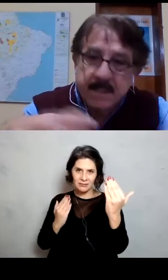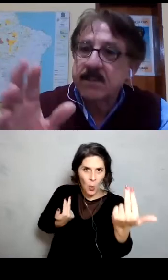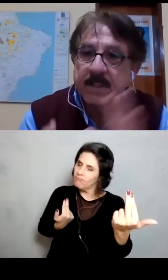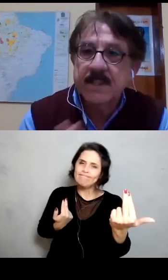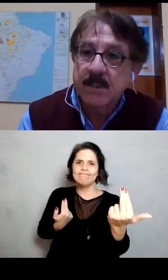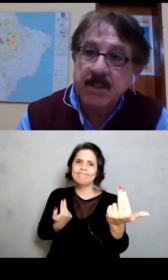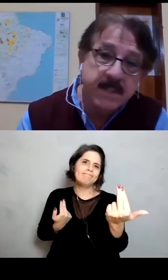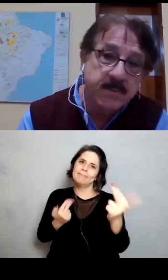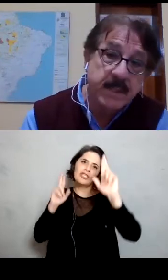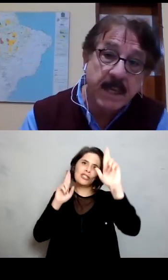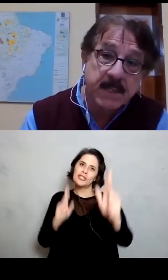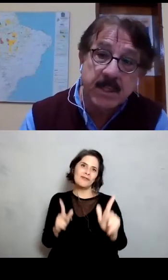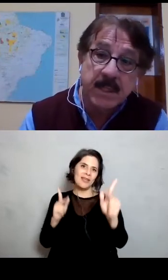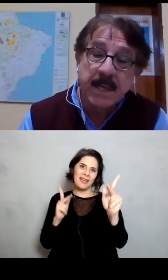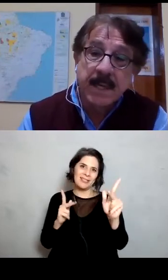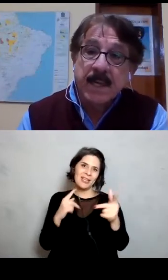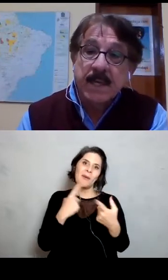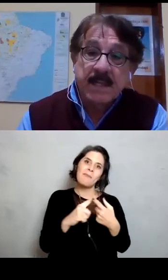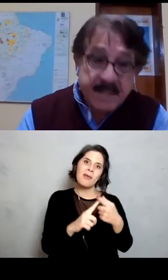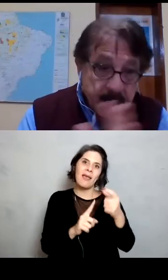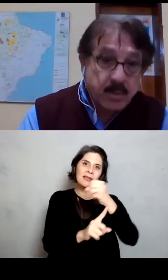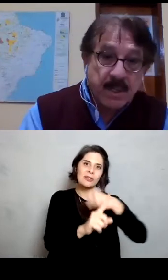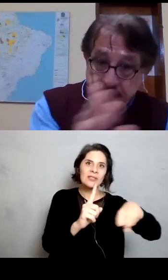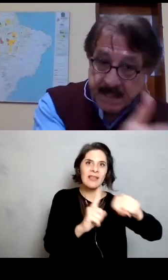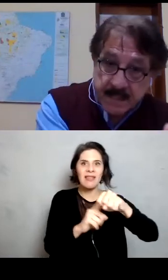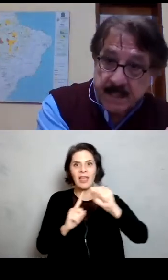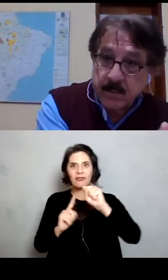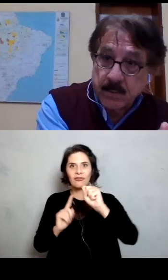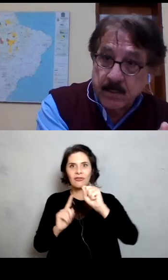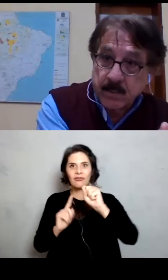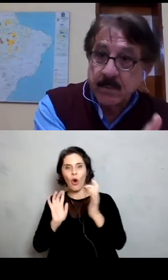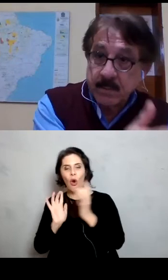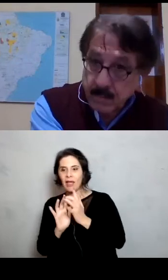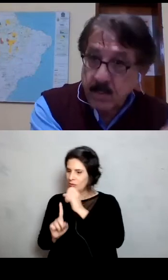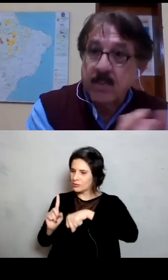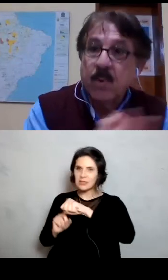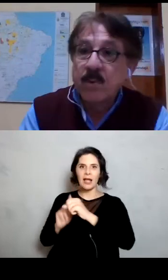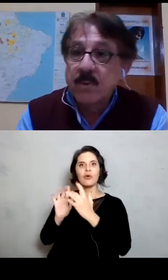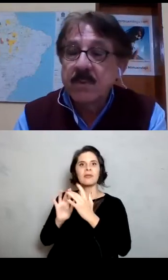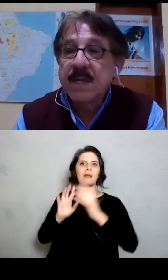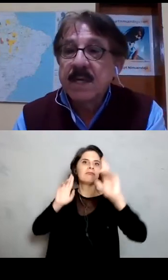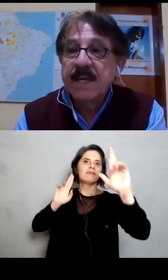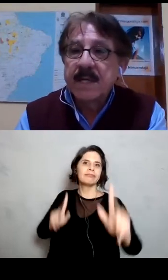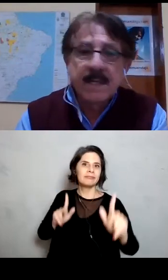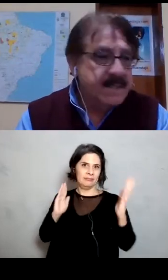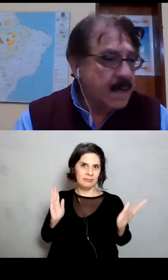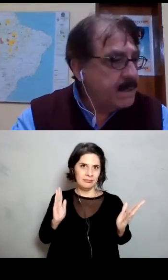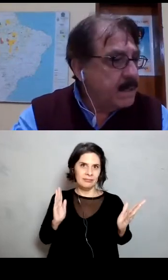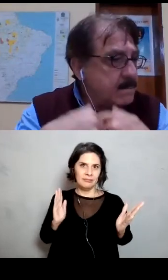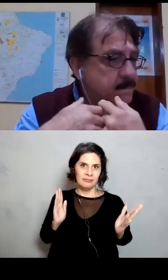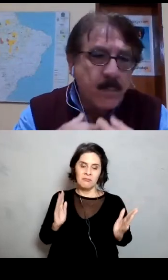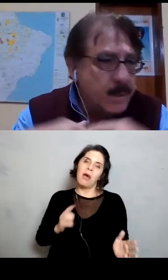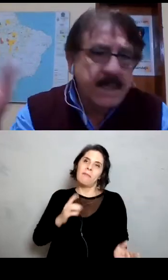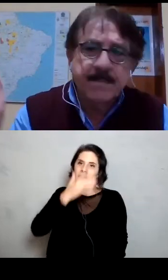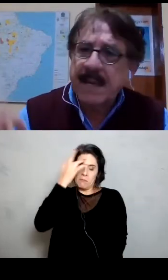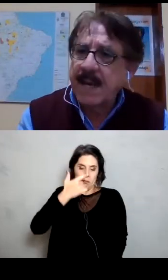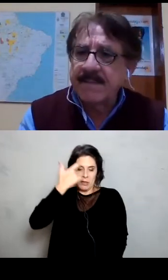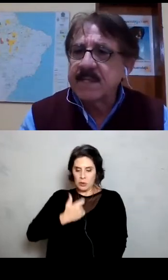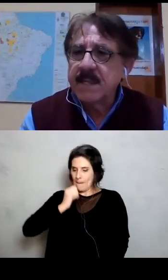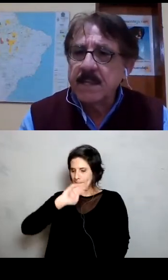diferente em tamanho, talvez não seja, provavelmente não de um indígena que está no meio do Amazonas, na